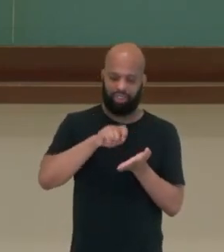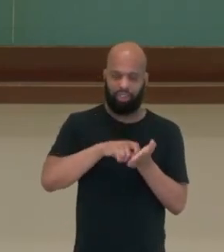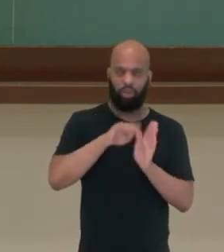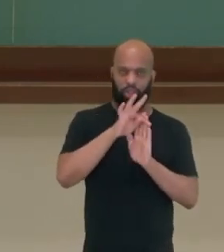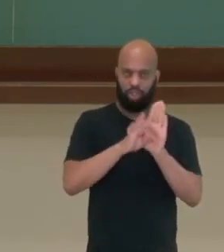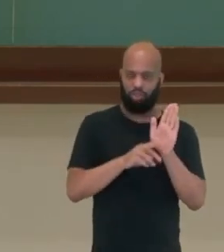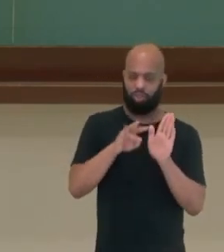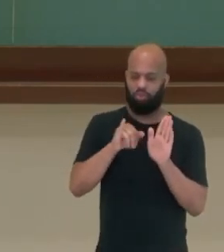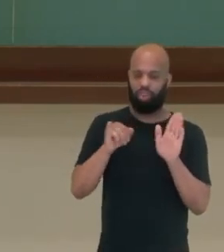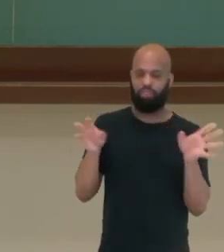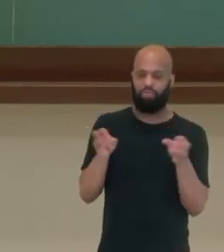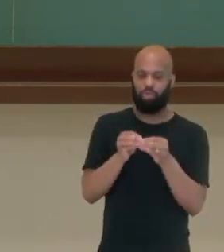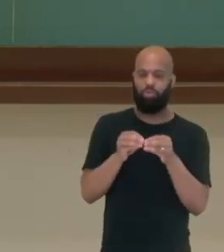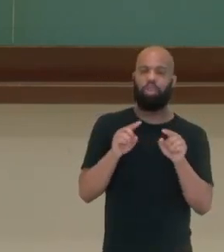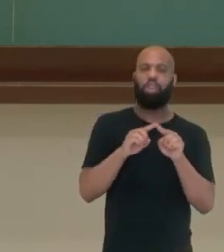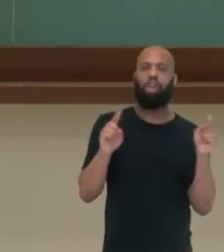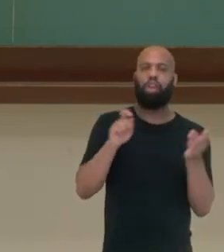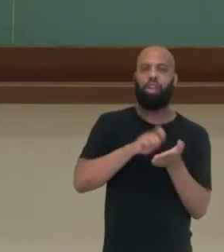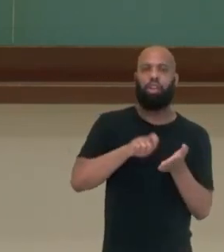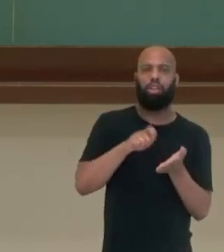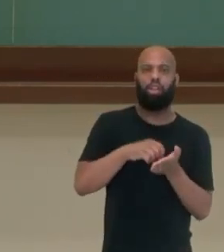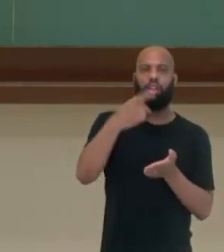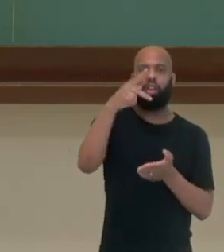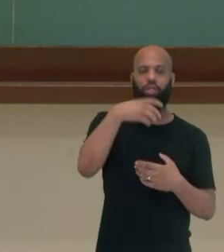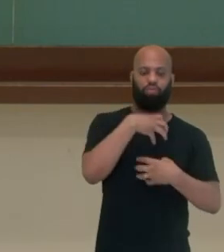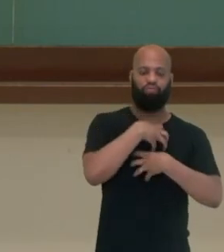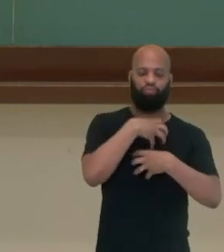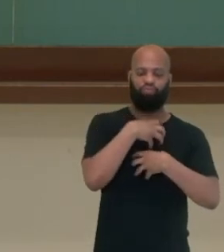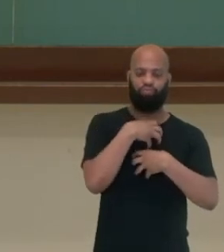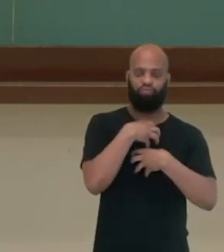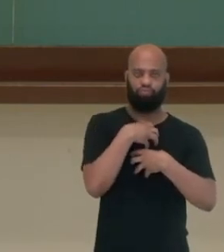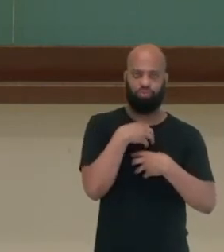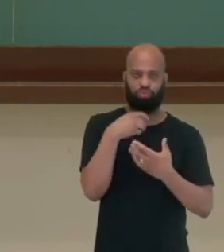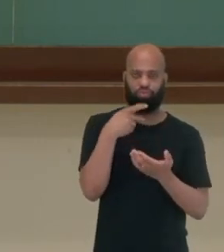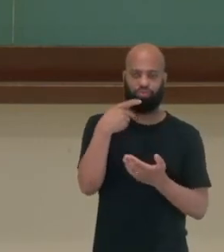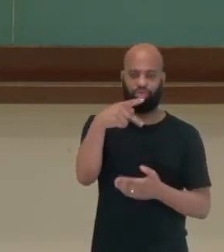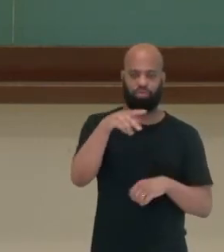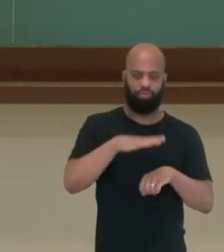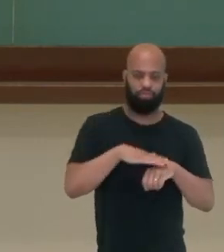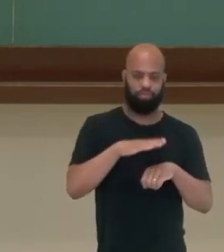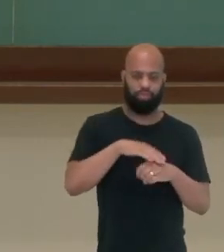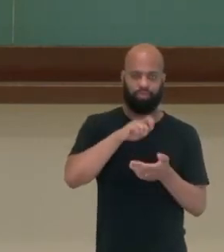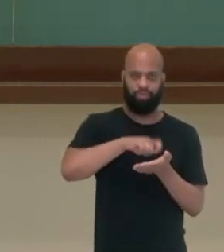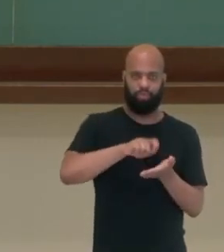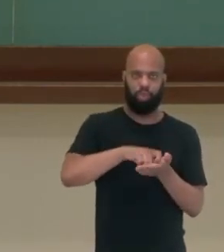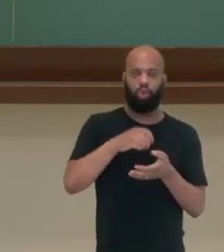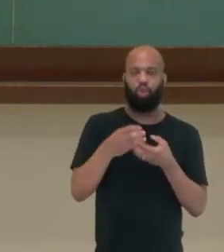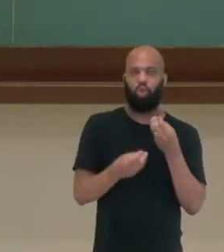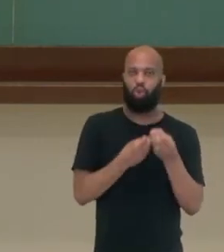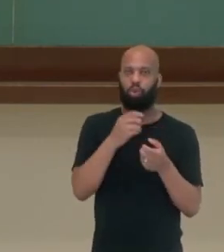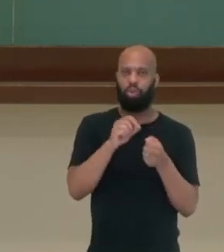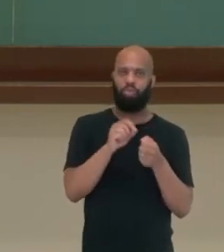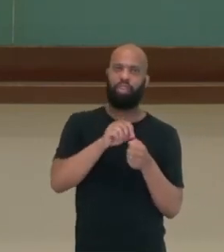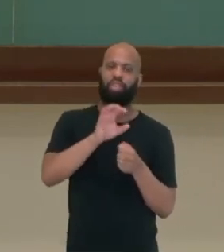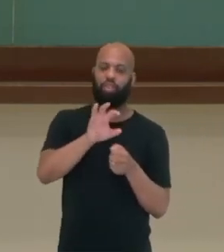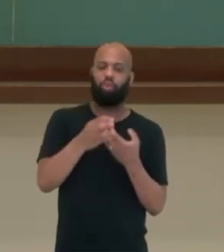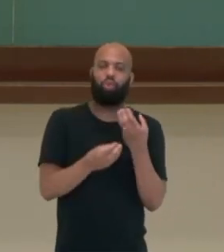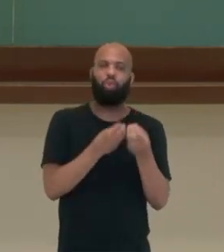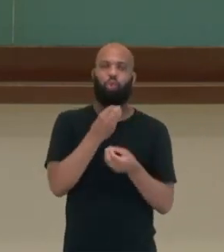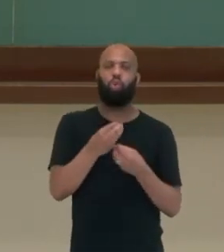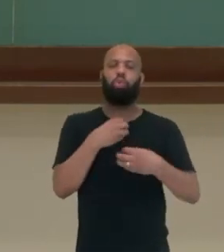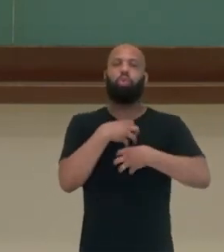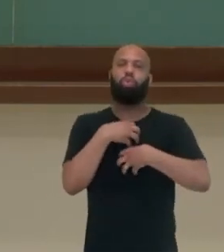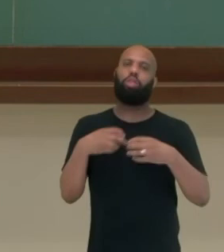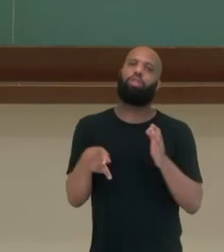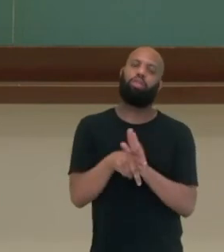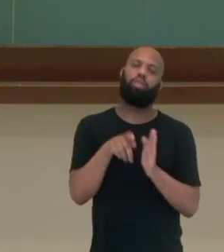resumo dele, só que você vai escrever da tua maneira, da tua forma de escrever. Então, como é que te fala isso? Qual que é essa maneira de escrever?